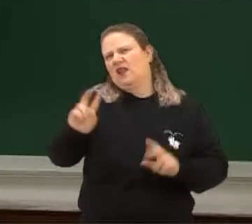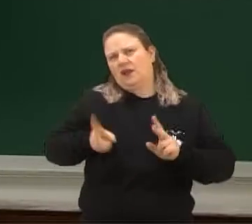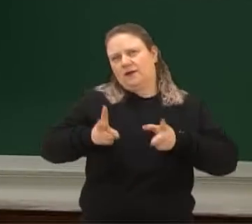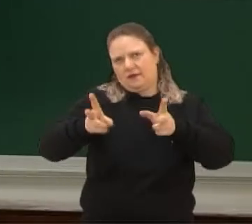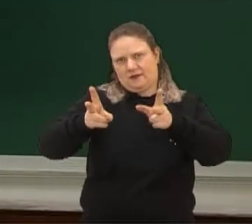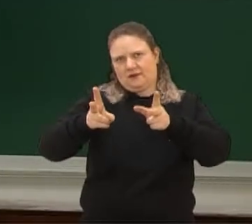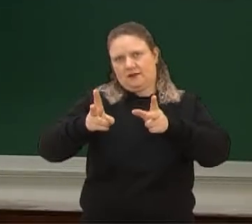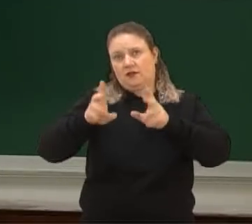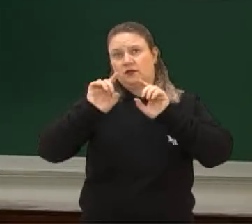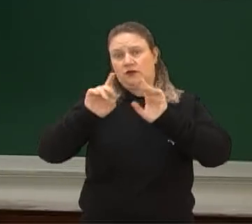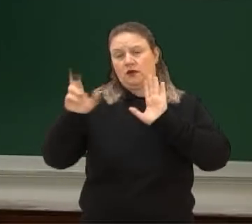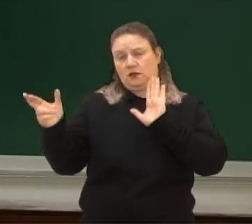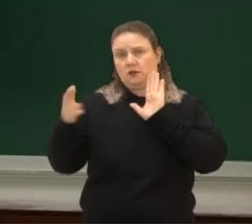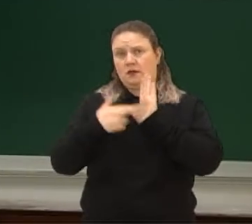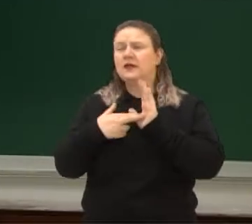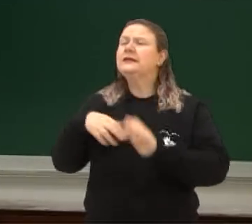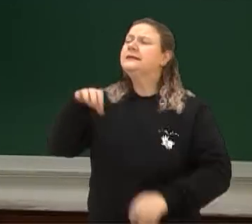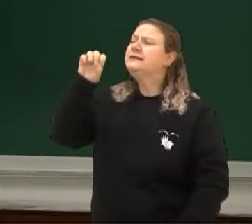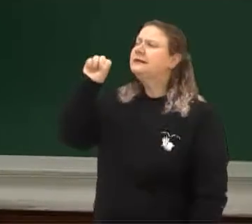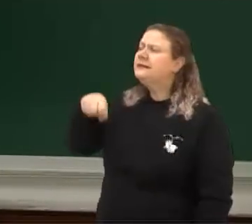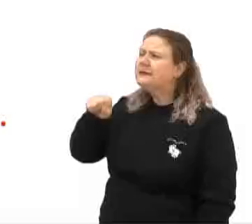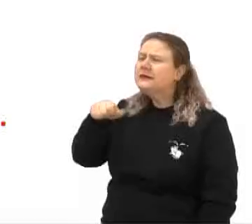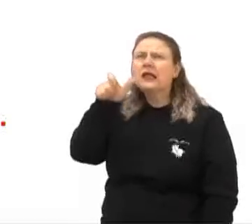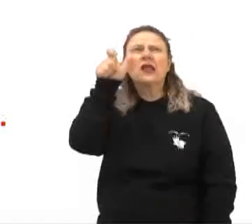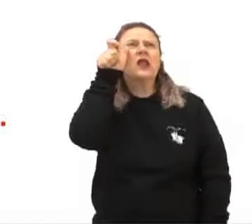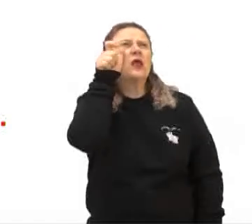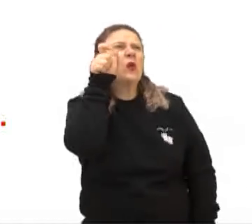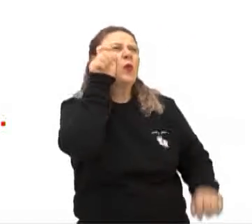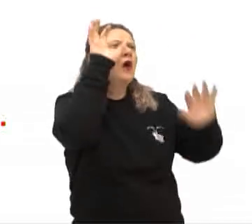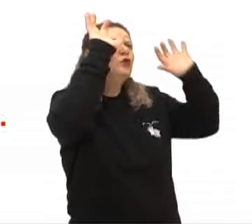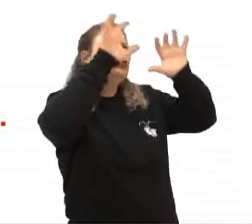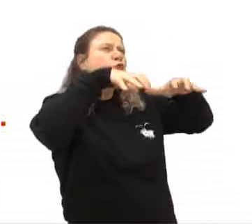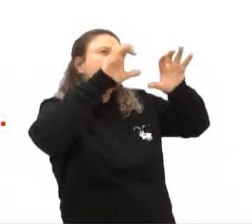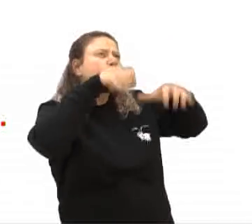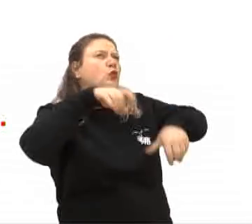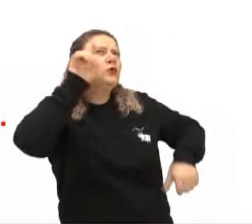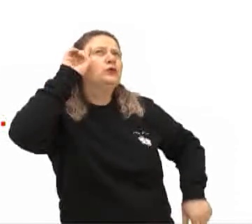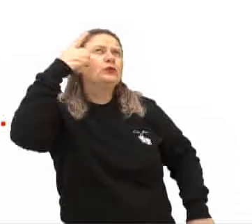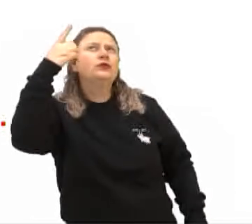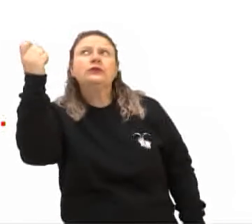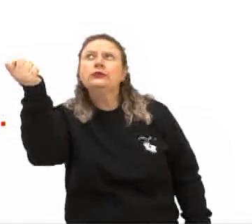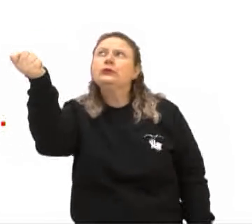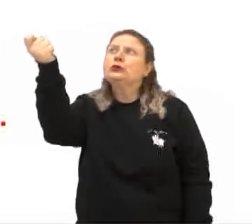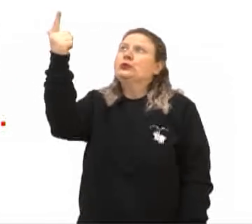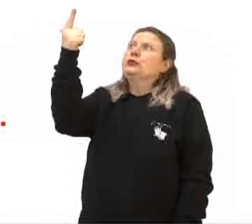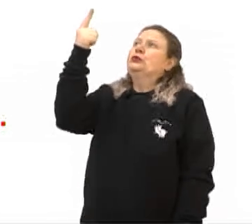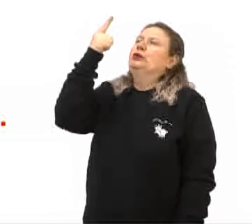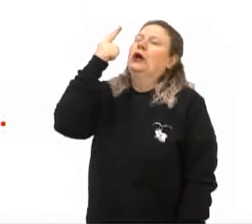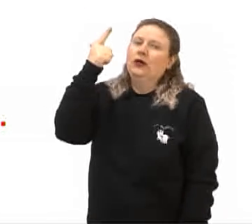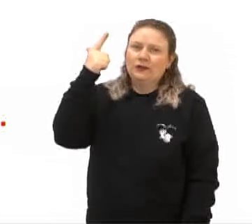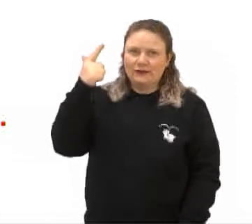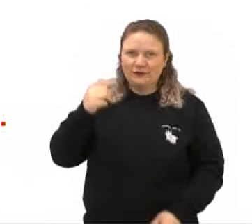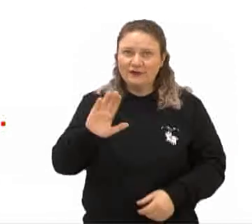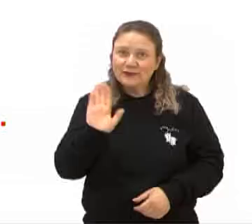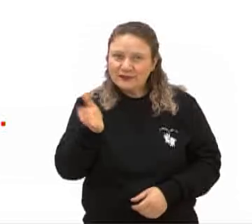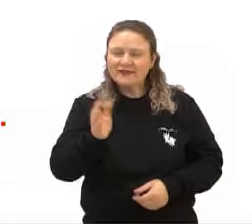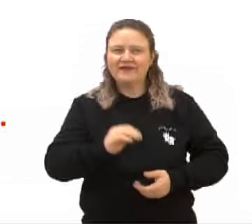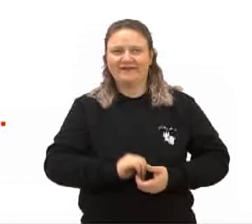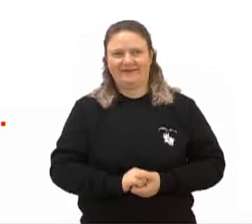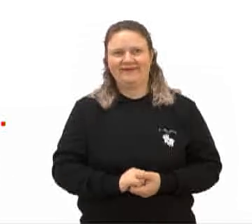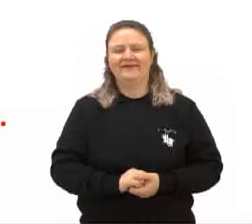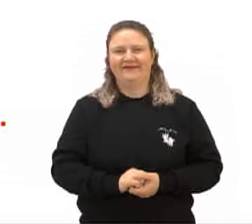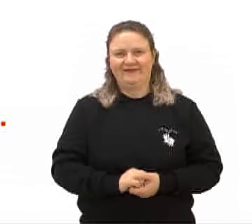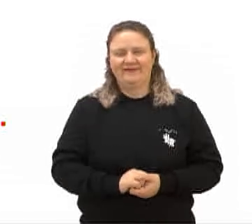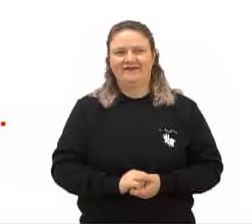tá? Então, você vai responder, sim, eu já vi a chuva caindo num dia ensolarado. I've seen the rain